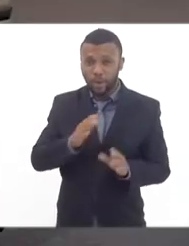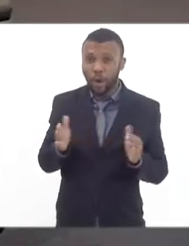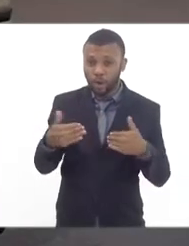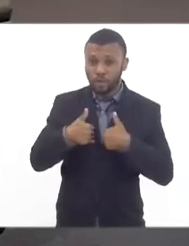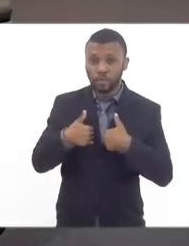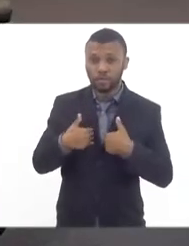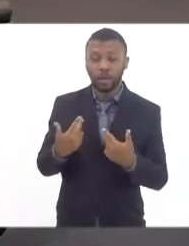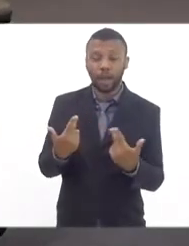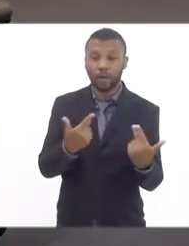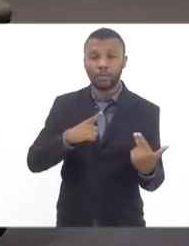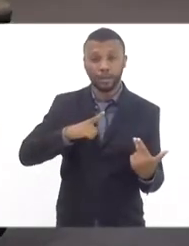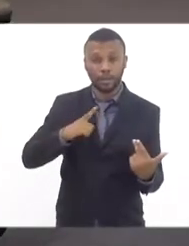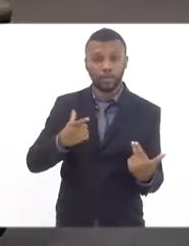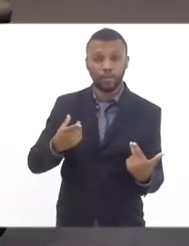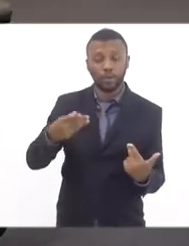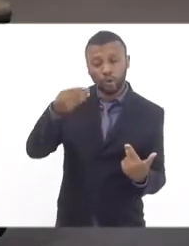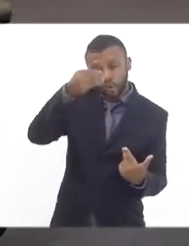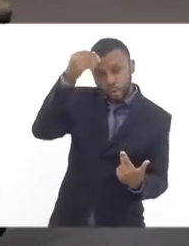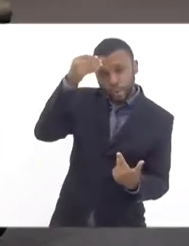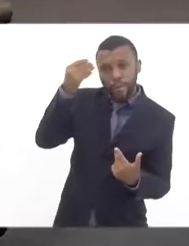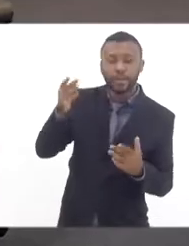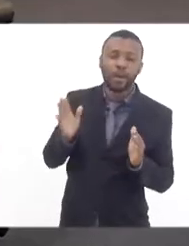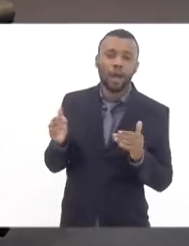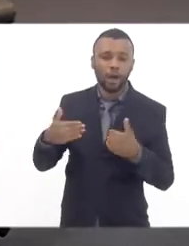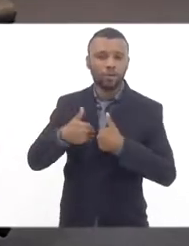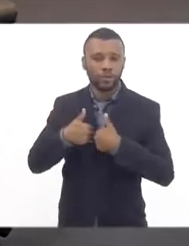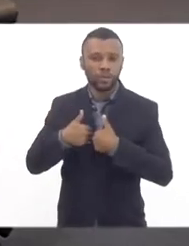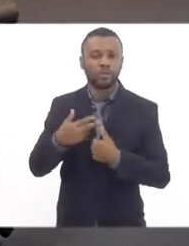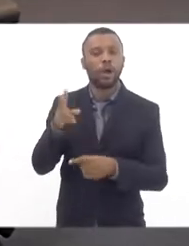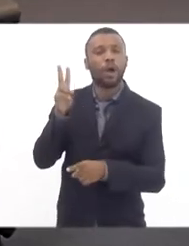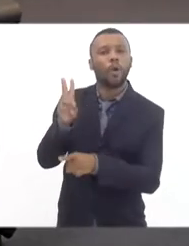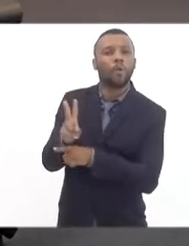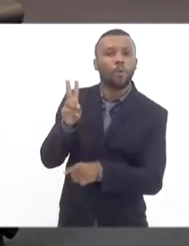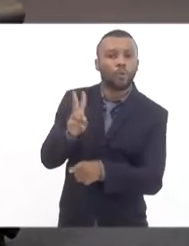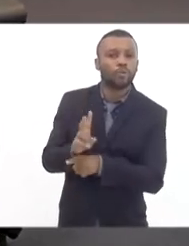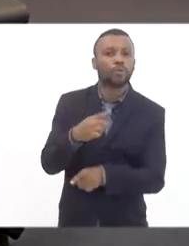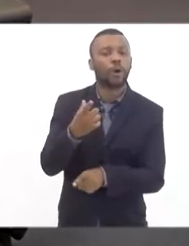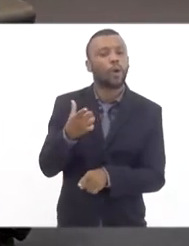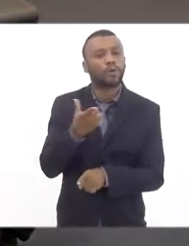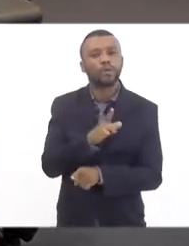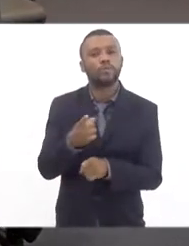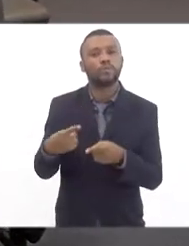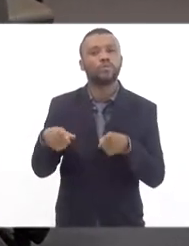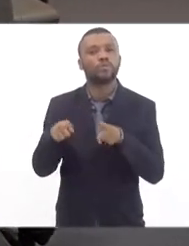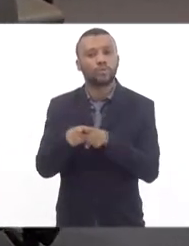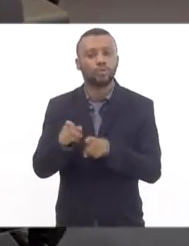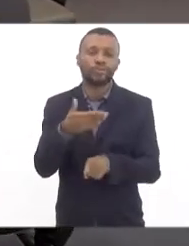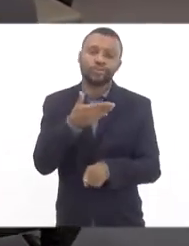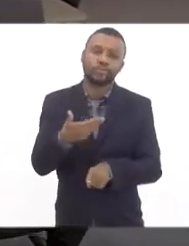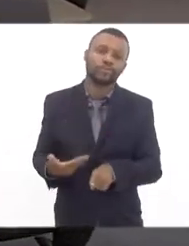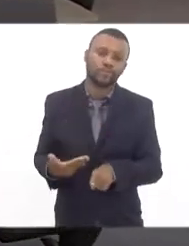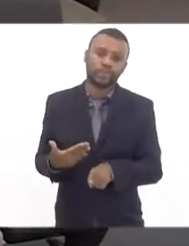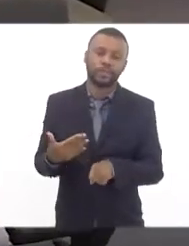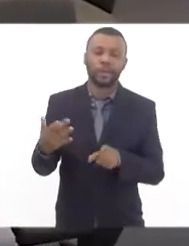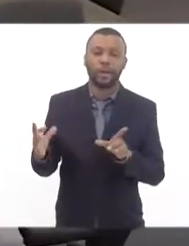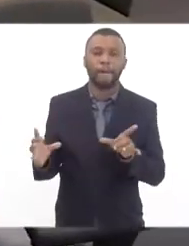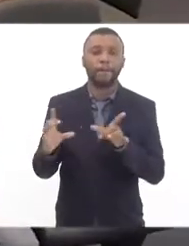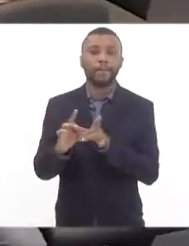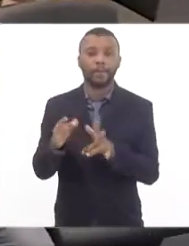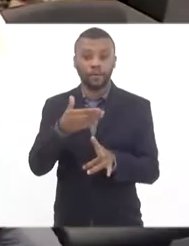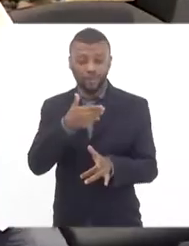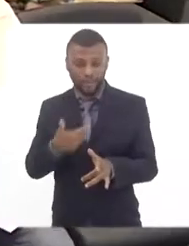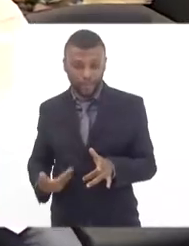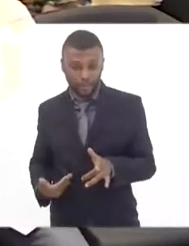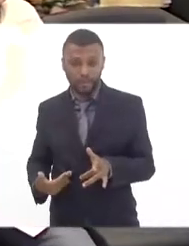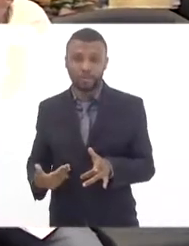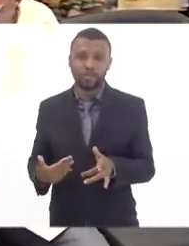também autista, que eu cuido com o maior carinho. E nós conseguimos, junto com o governo do Estado, aí eu não posso ser injusto, foi uma parceria, governo do Estado, Secretaria